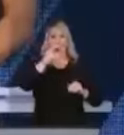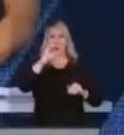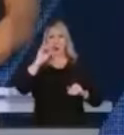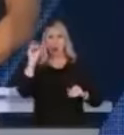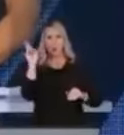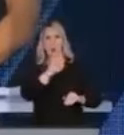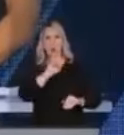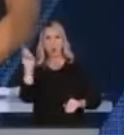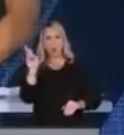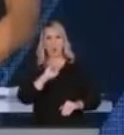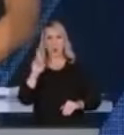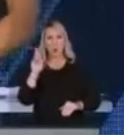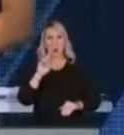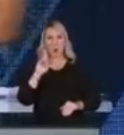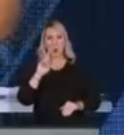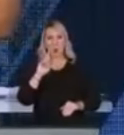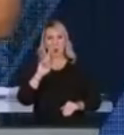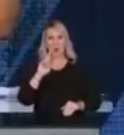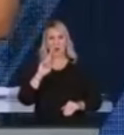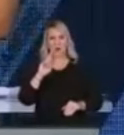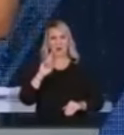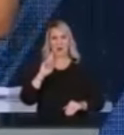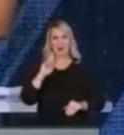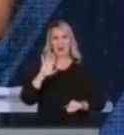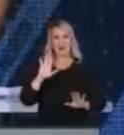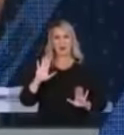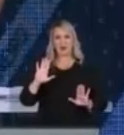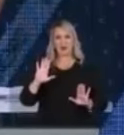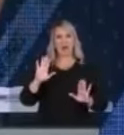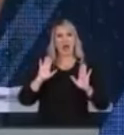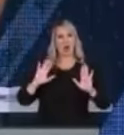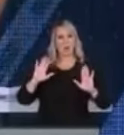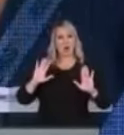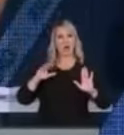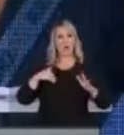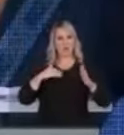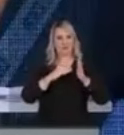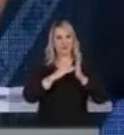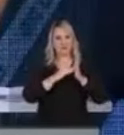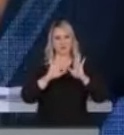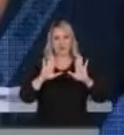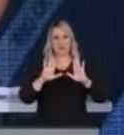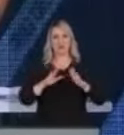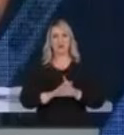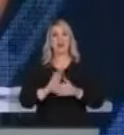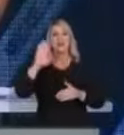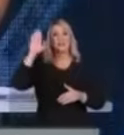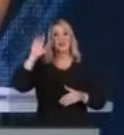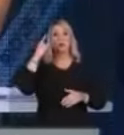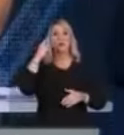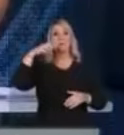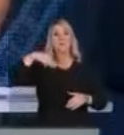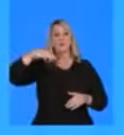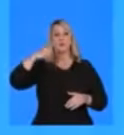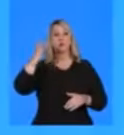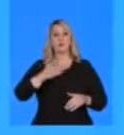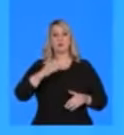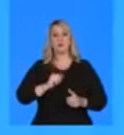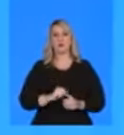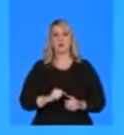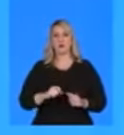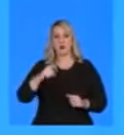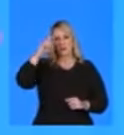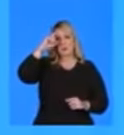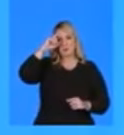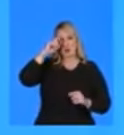800 seu tempo Fábio agora candidato tem 1 minuto e meio para responder posso